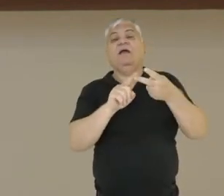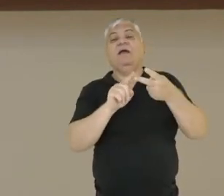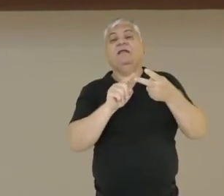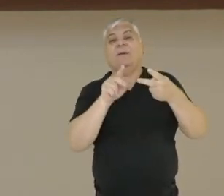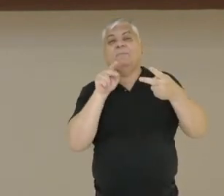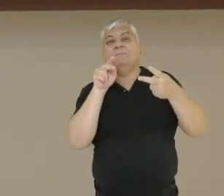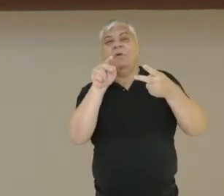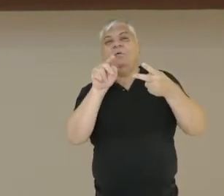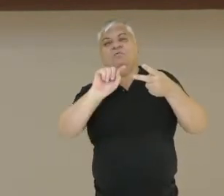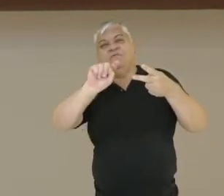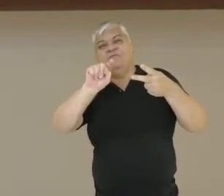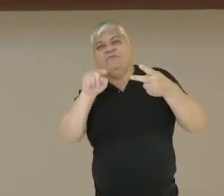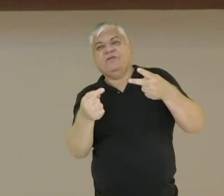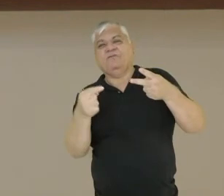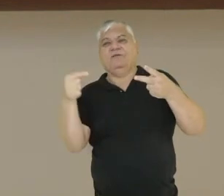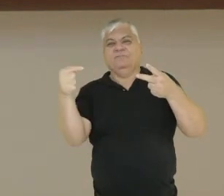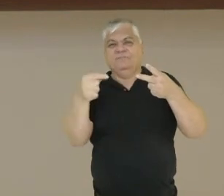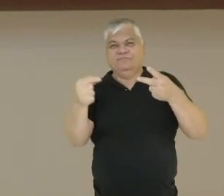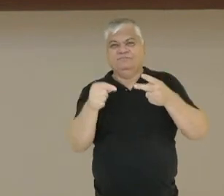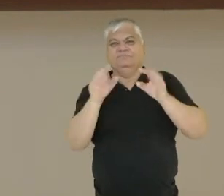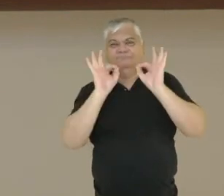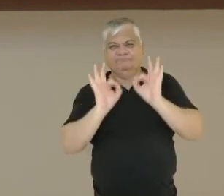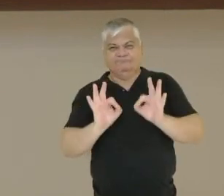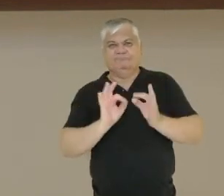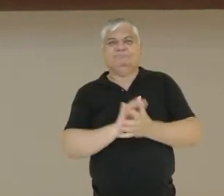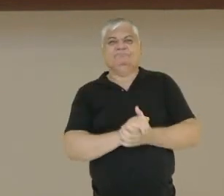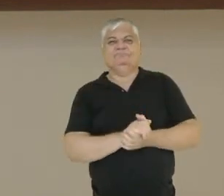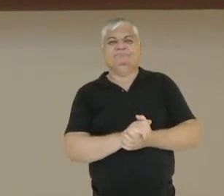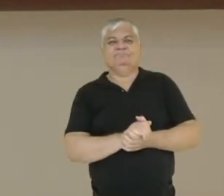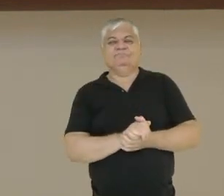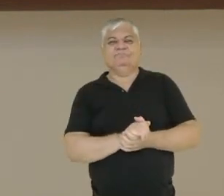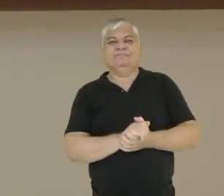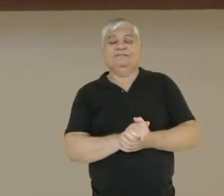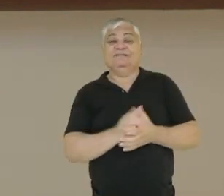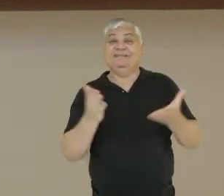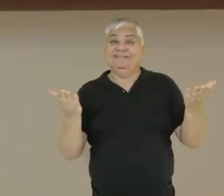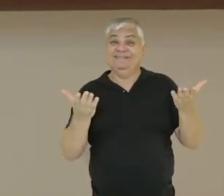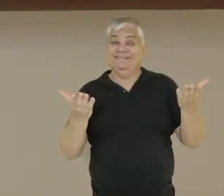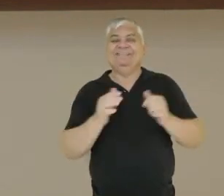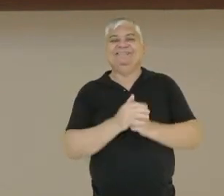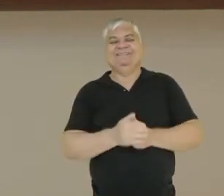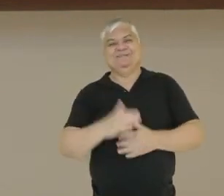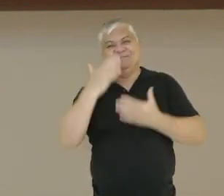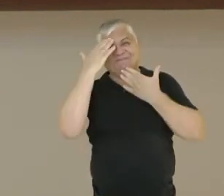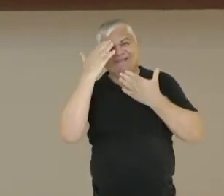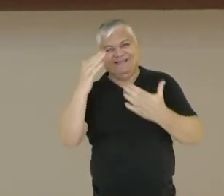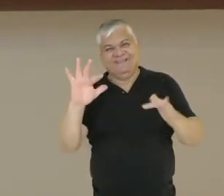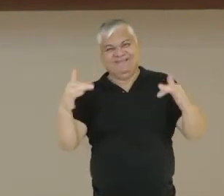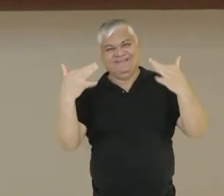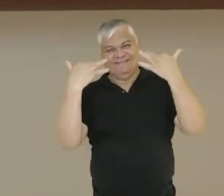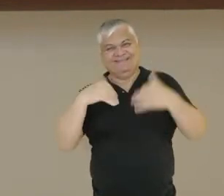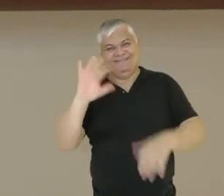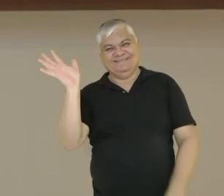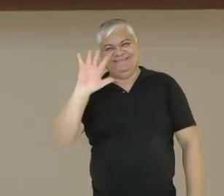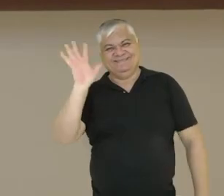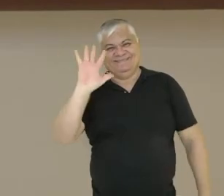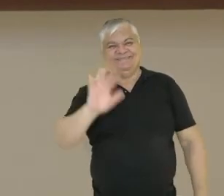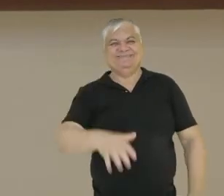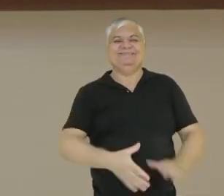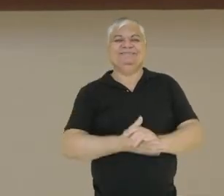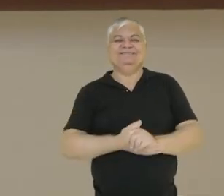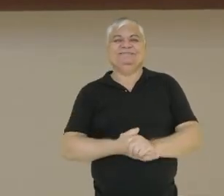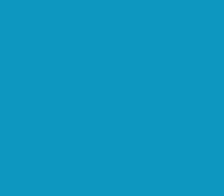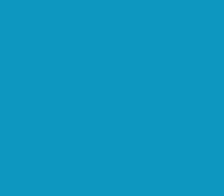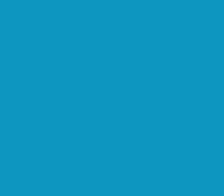são as que exercem função de aposto. Então, por hoje era isso. Obrigada pela participação de vocês e até mais.